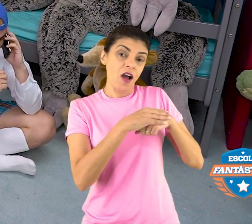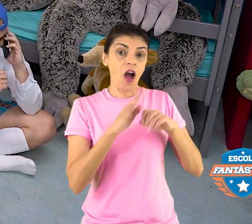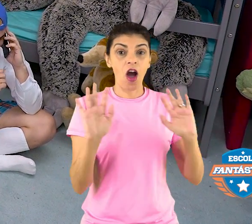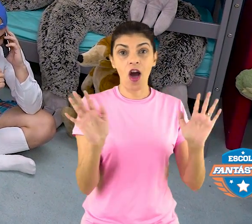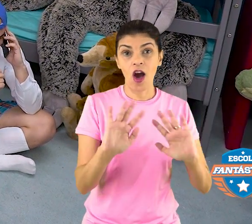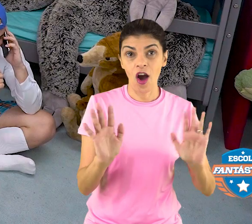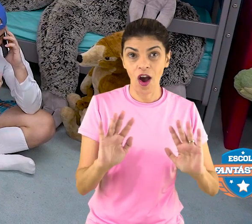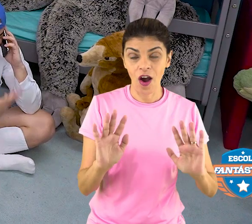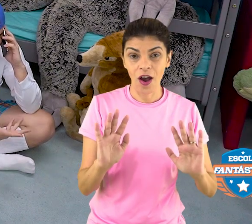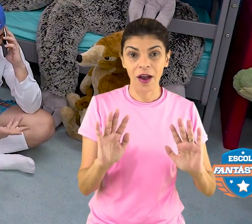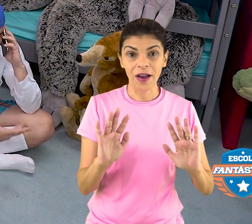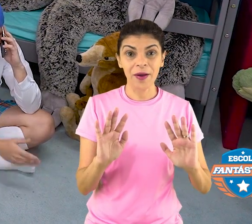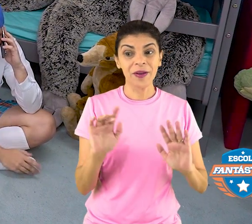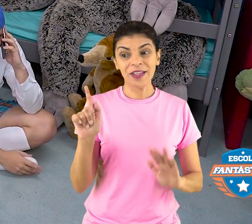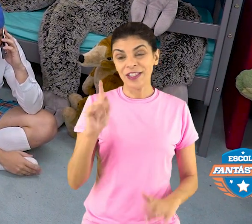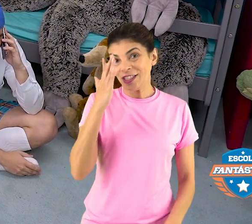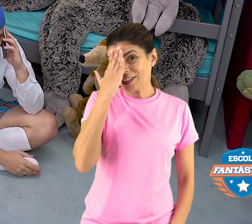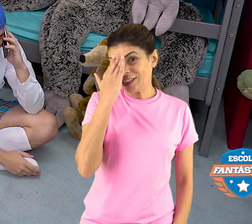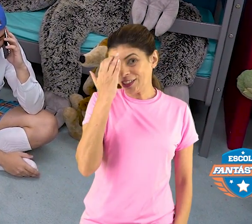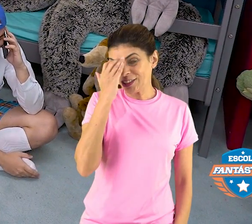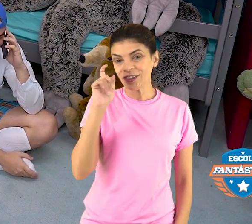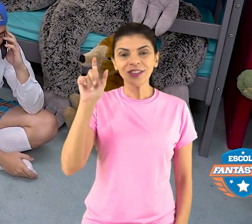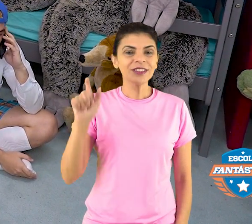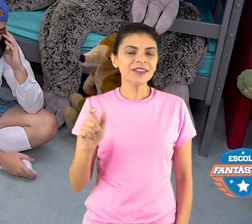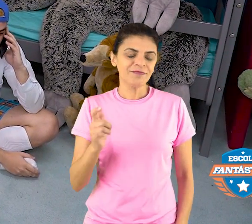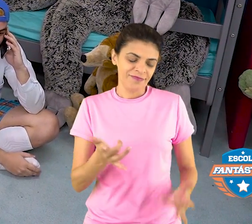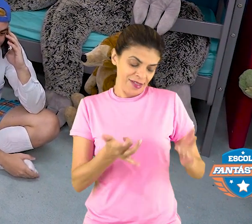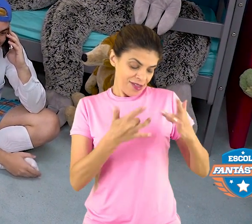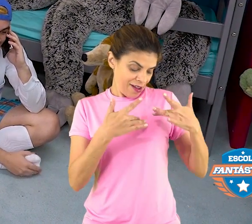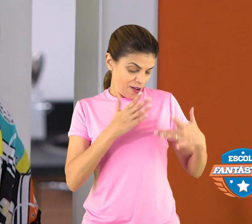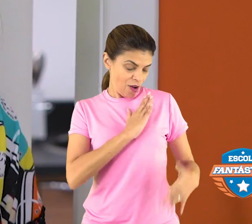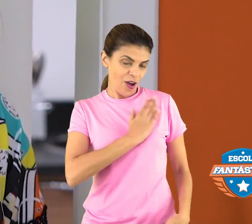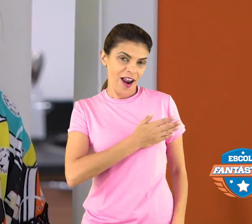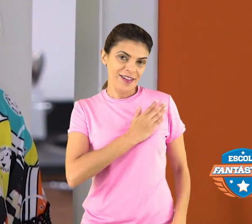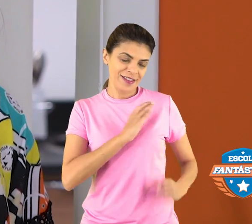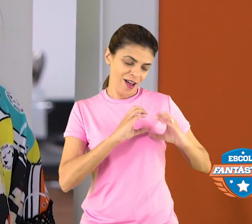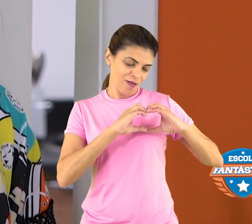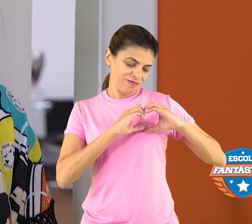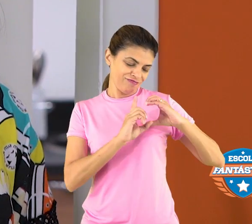só, a Gi, ela mora dentro do meu coração.